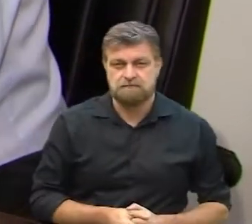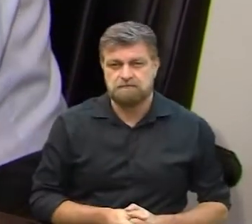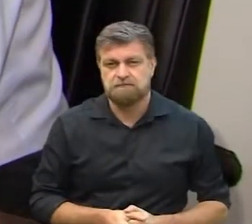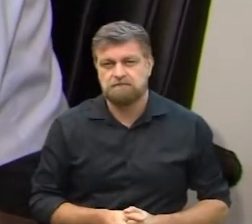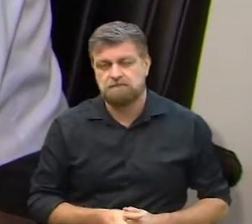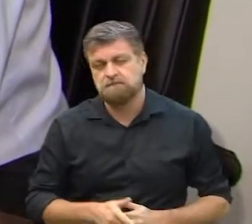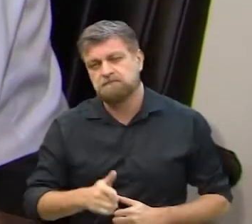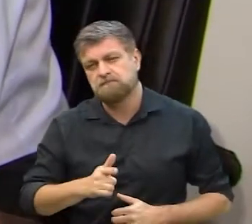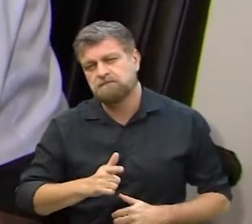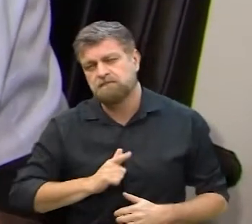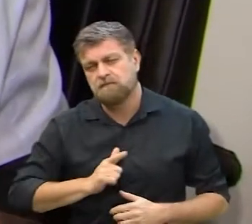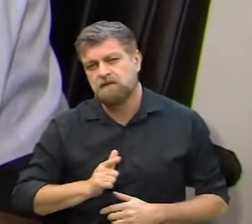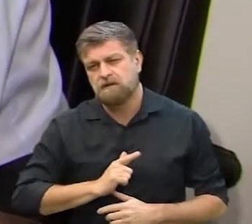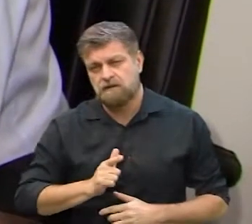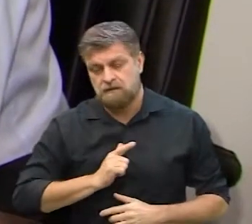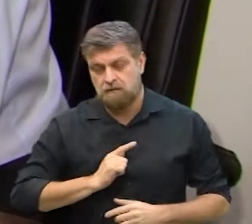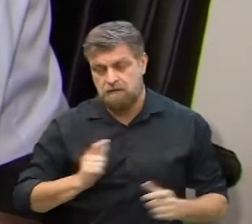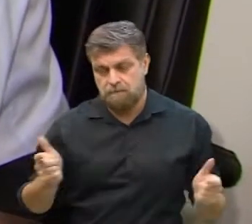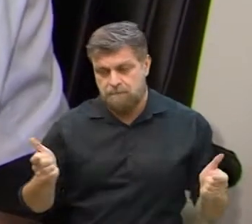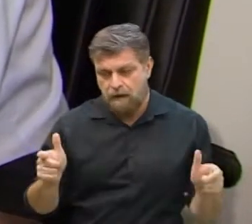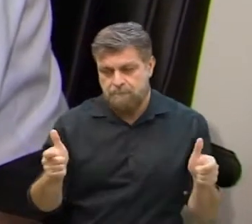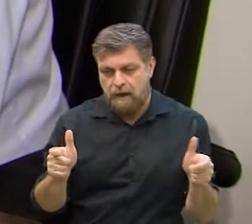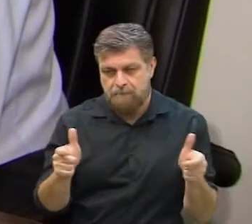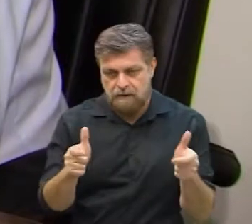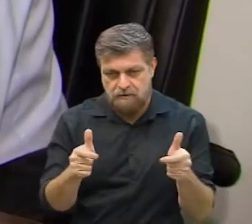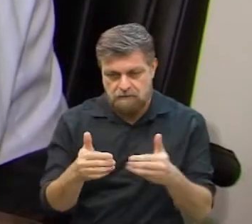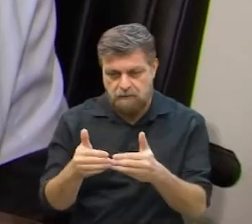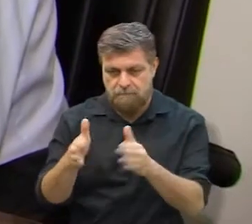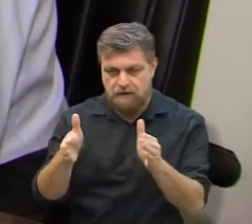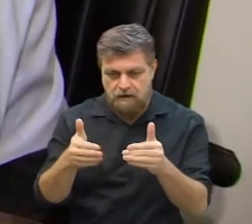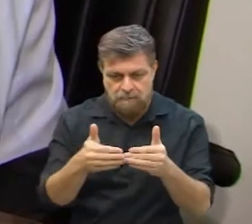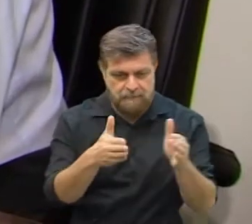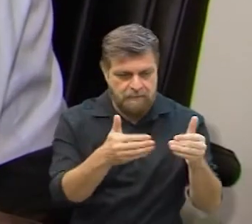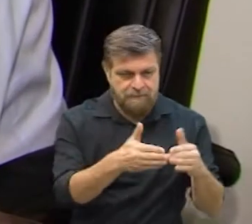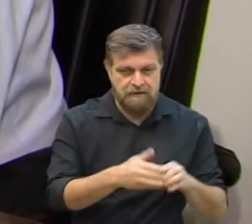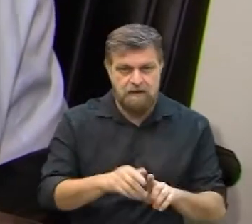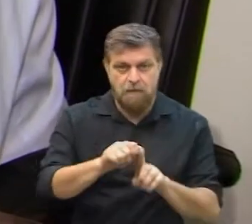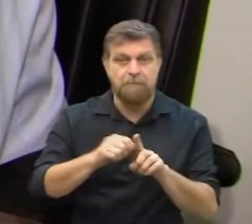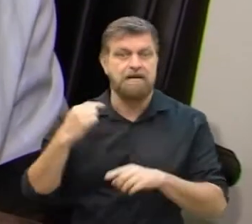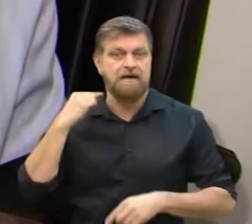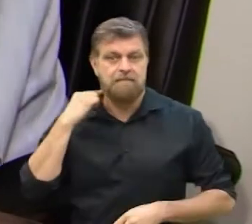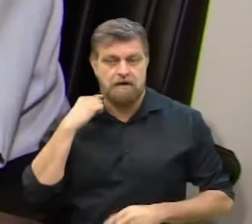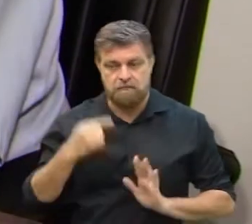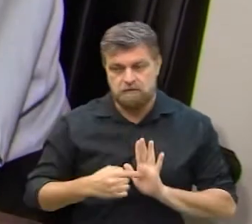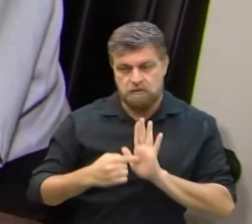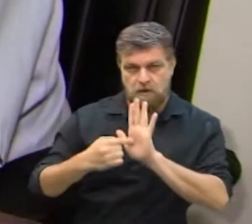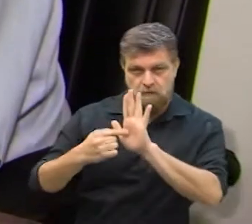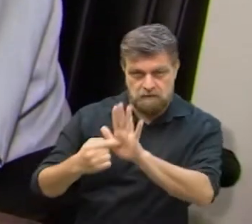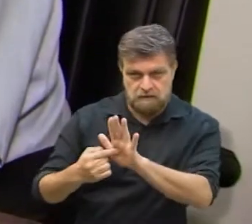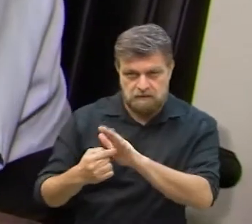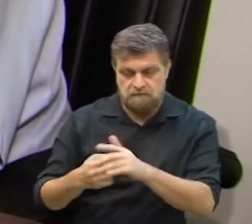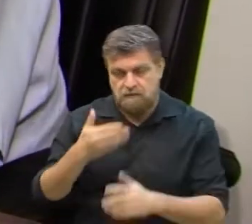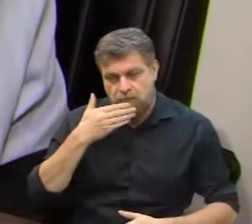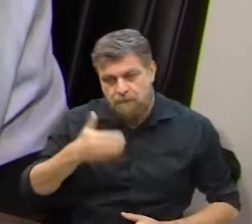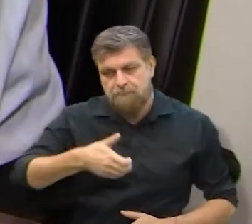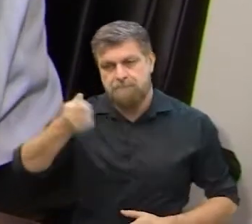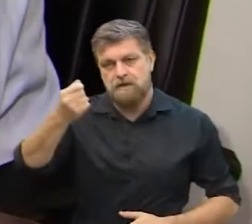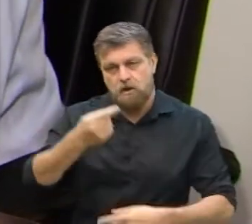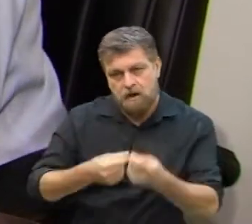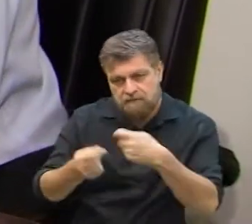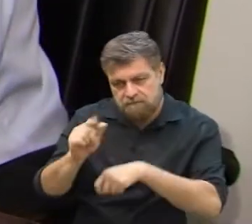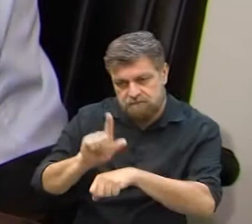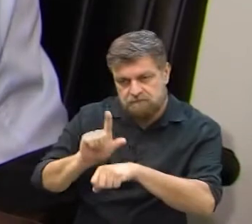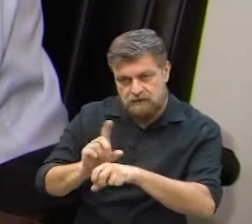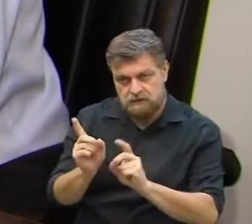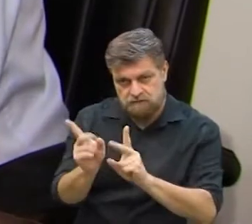né? Então, essa diminuição começou em maio, ela começou a refletir, então, numa